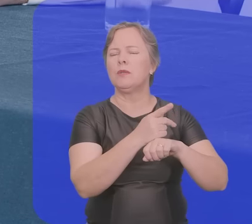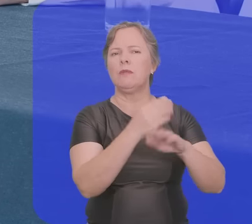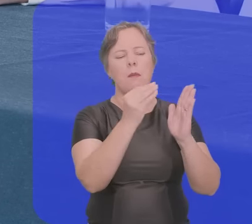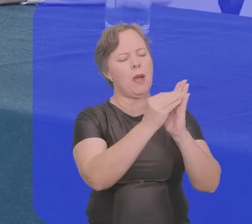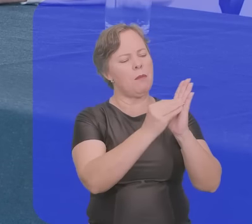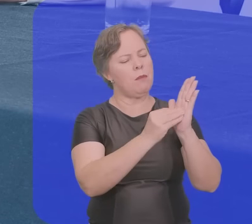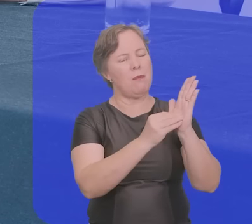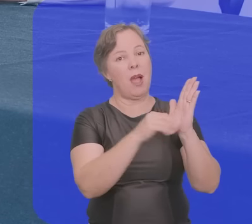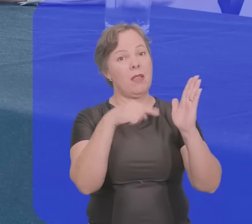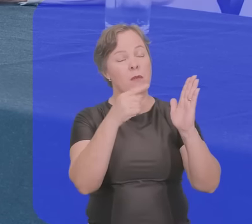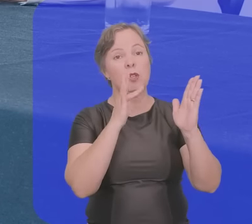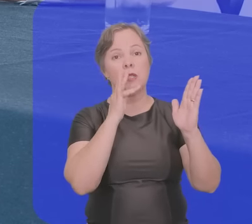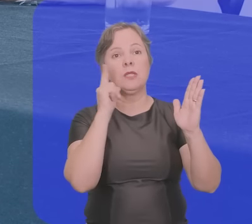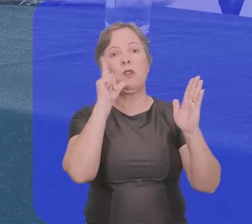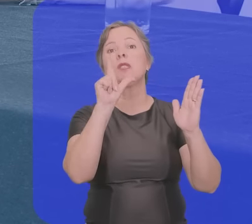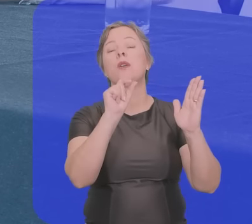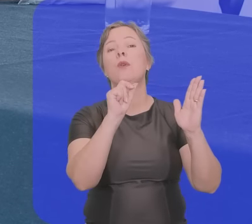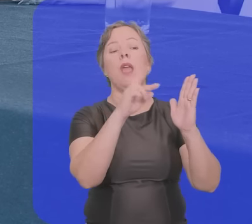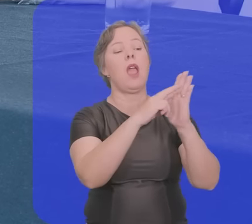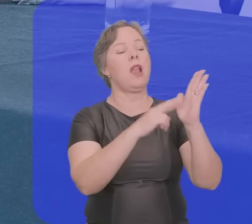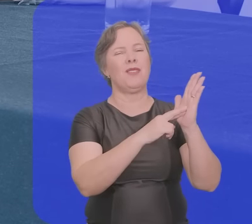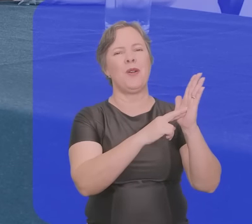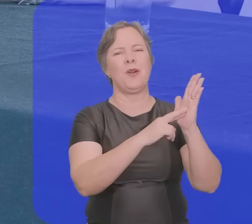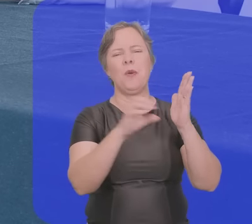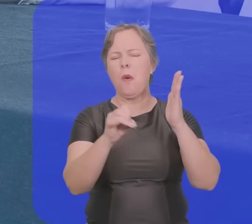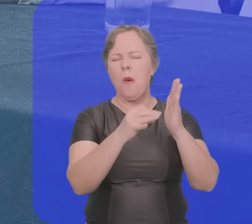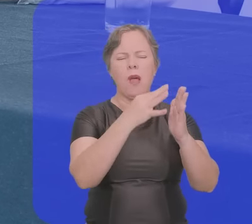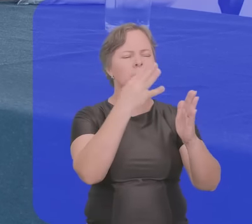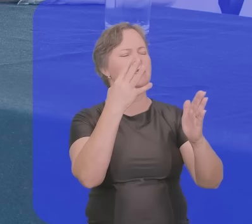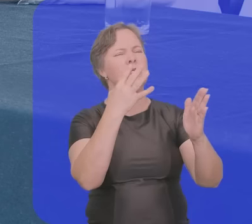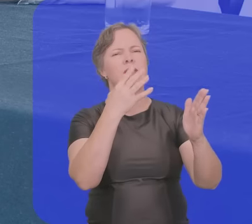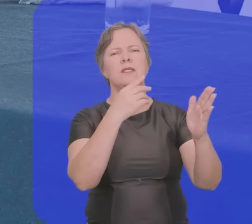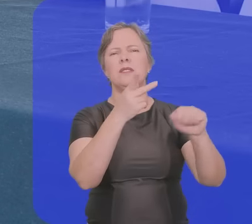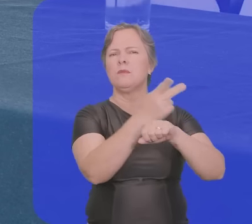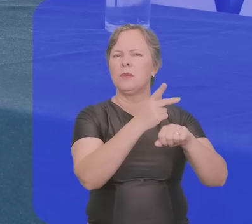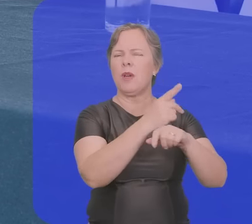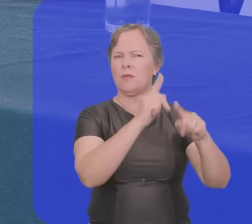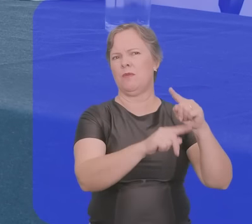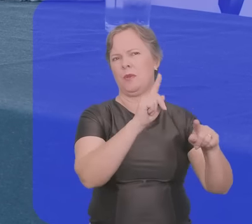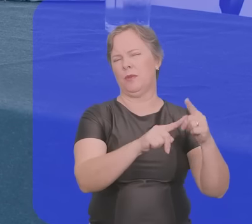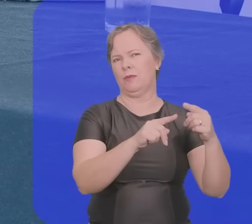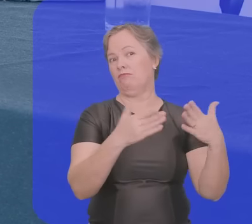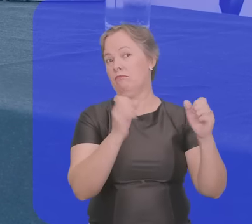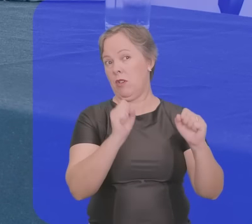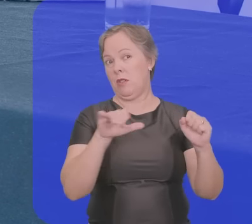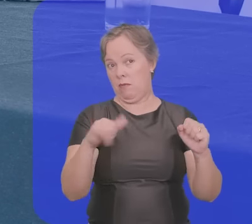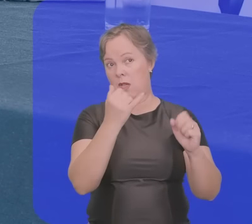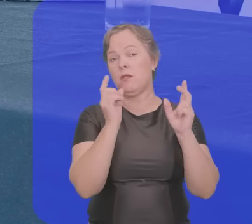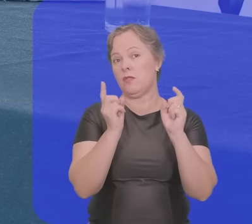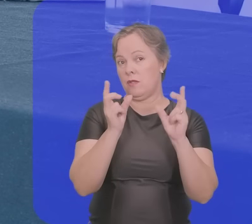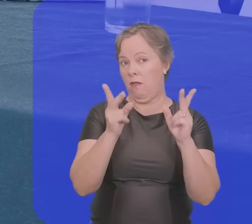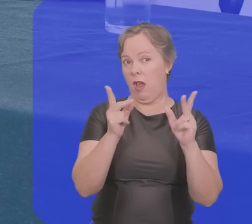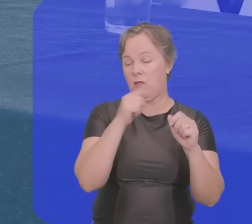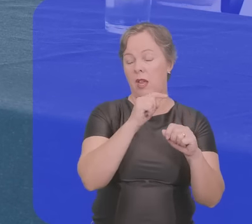um relatório. Quantas vezes aquele produto foi Exatamente. procurado, né? E aí ele vai ver que, de repente, ele está perdendo uma grande